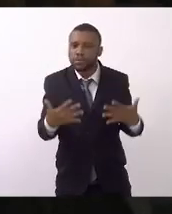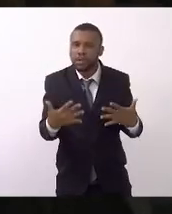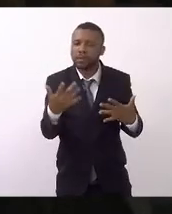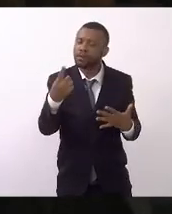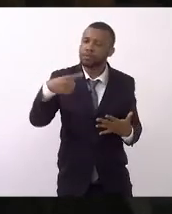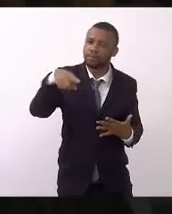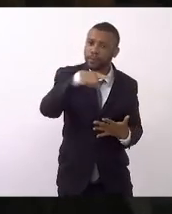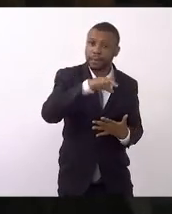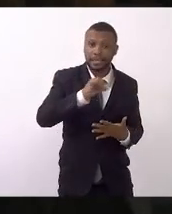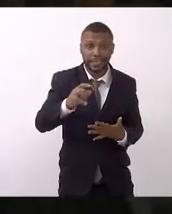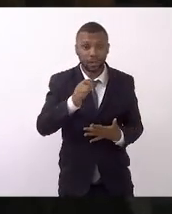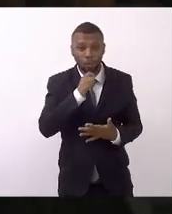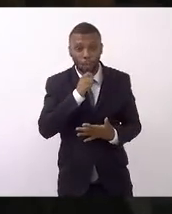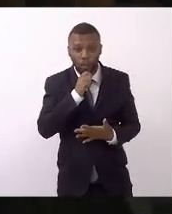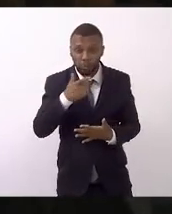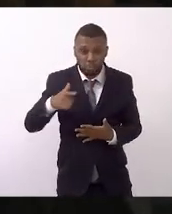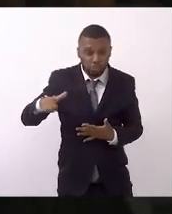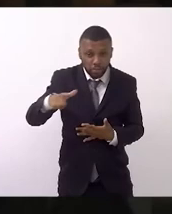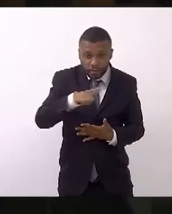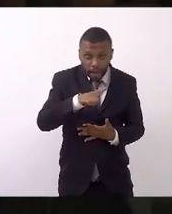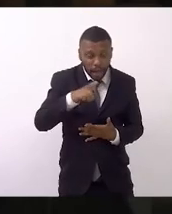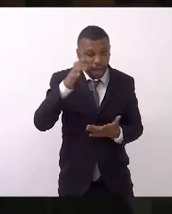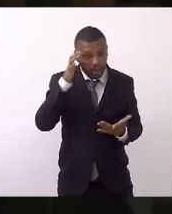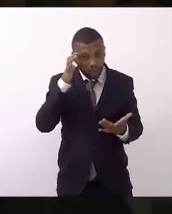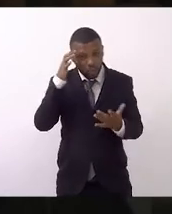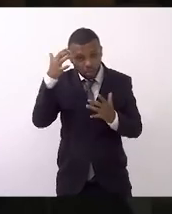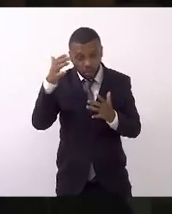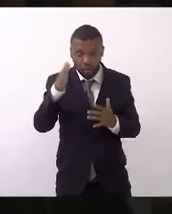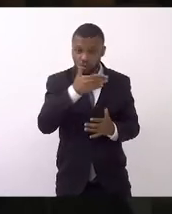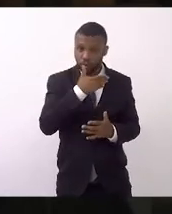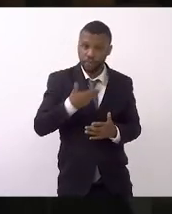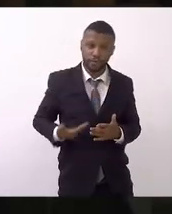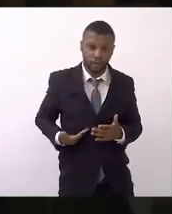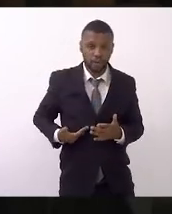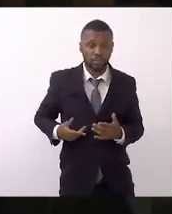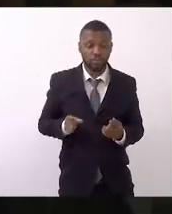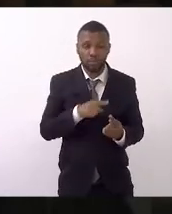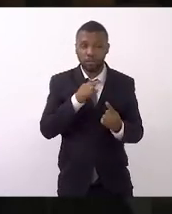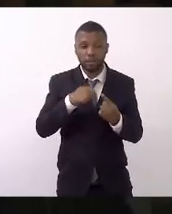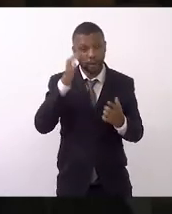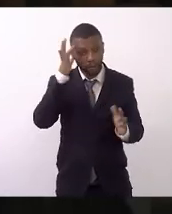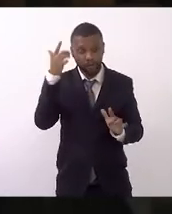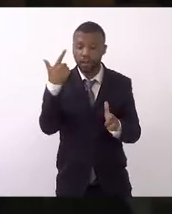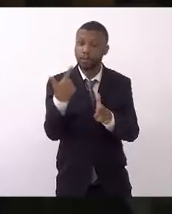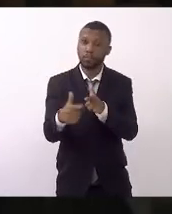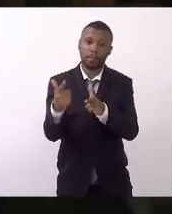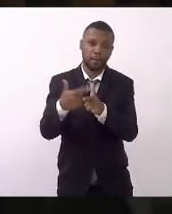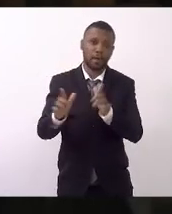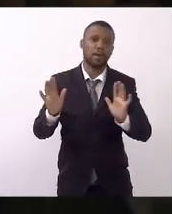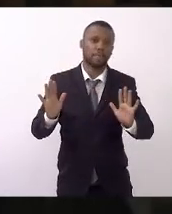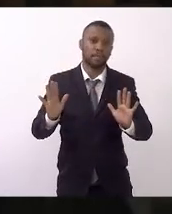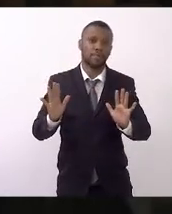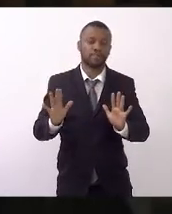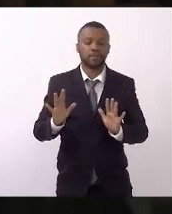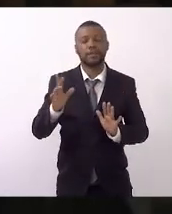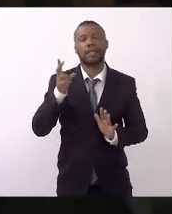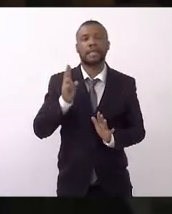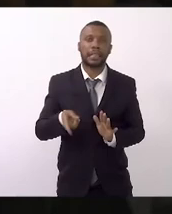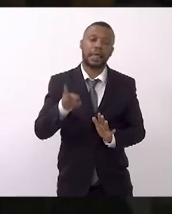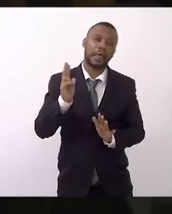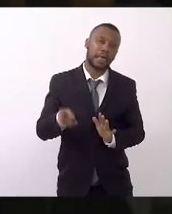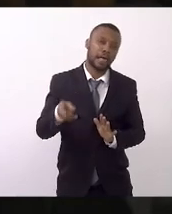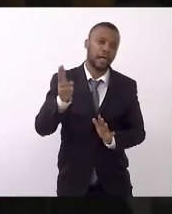não tiver soluções de Estado para esse problema, cada vez